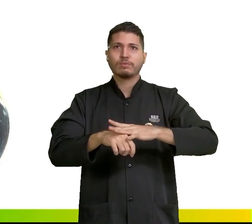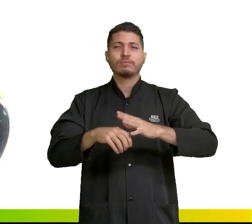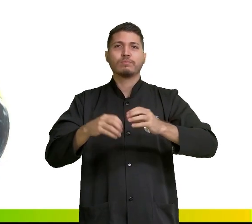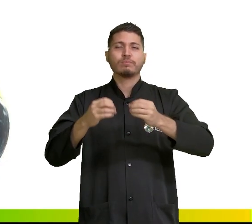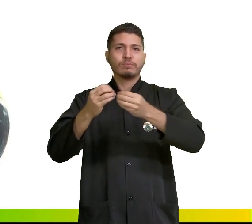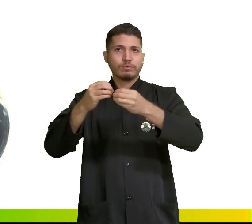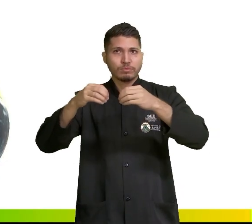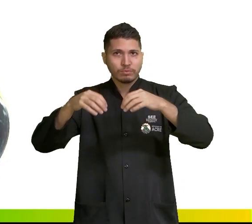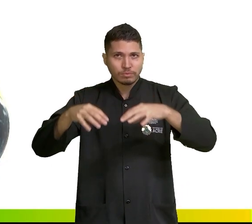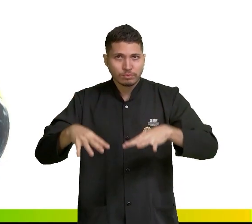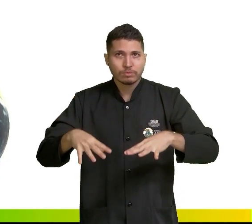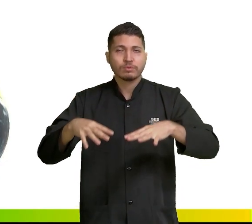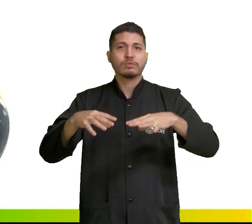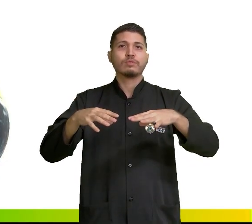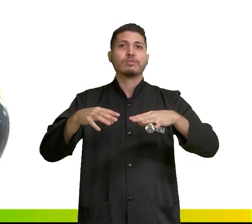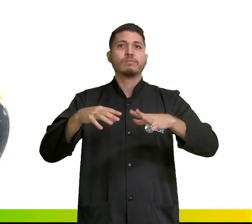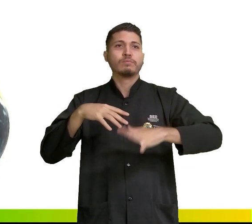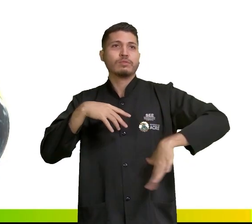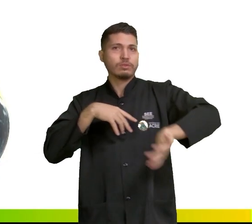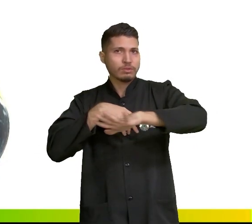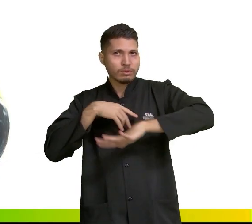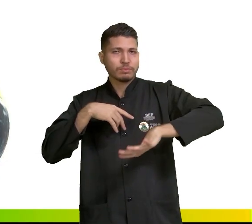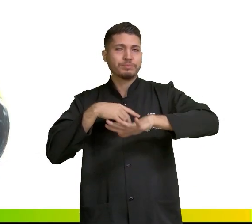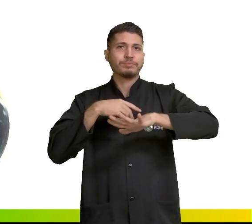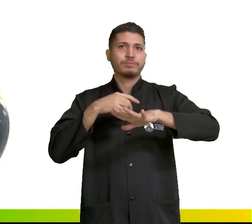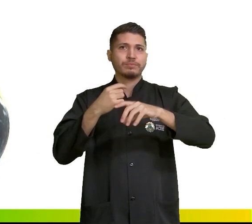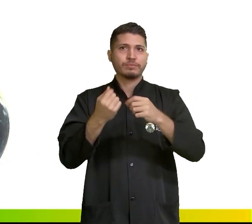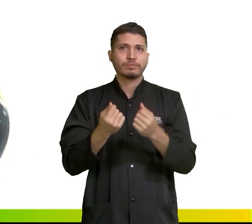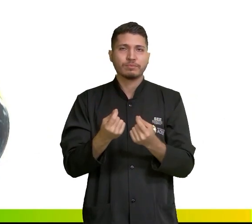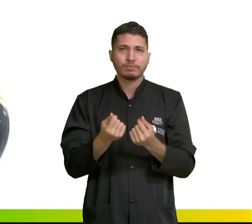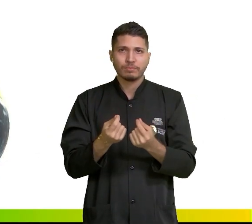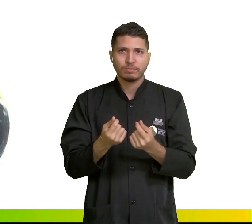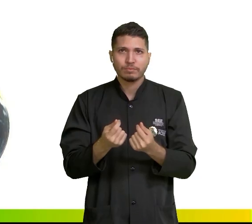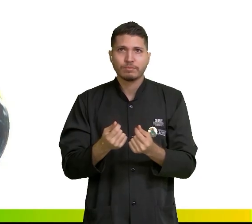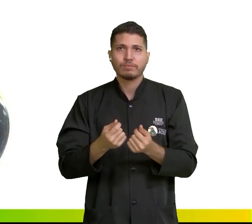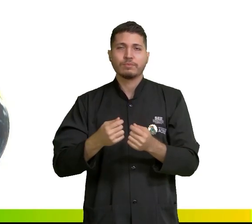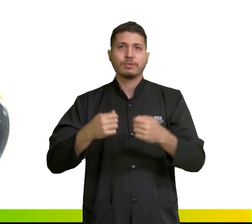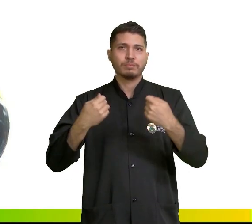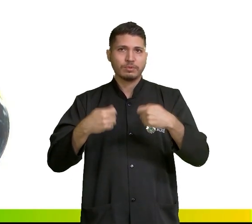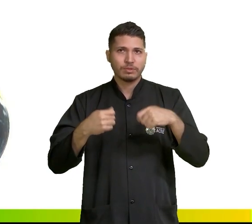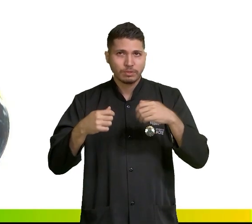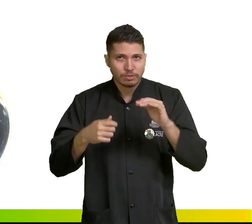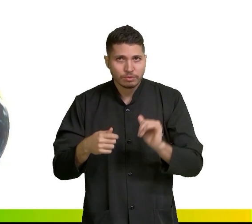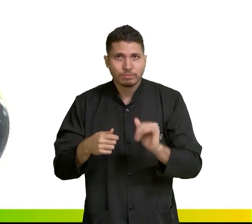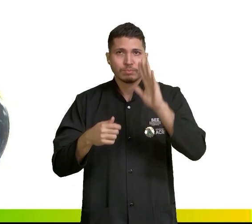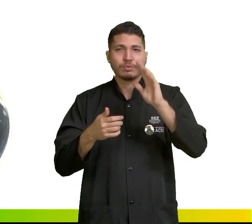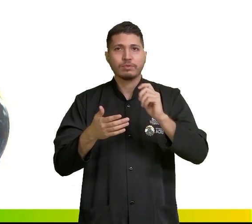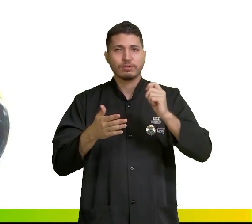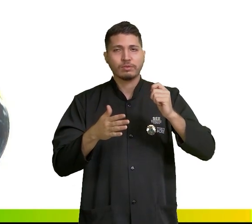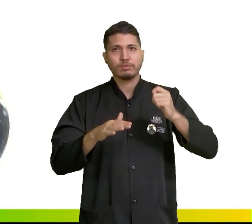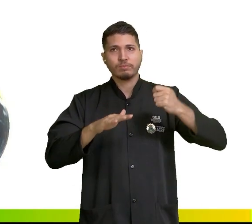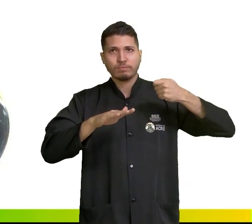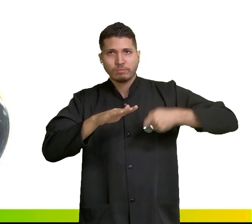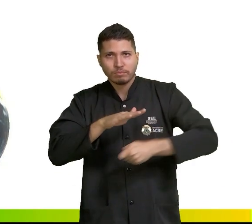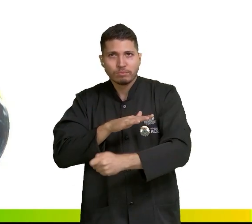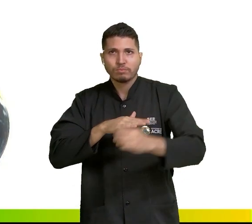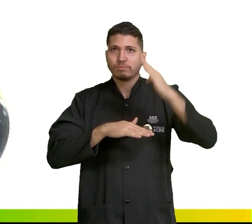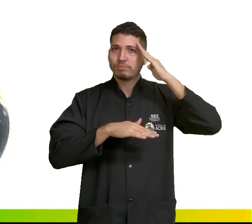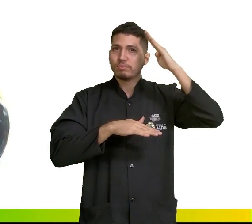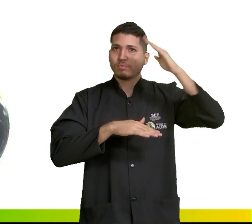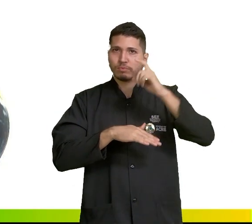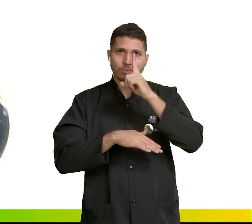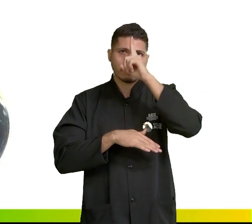para a sociedade. Por quê? Porque vai demandar aí mais investimento, principalmente em hospitais, principalmente